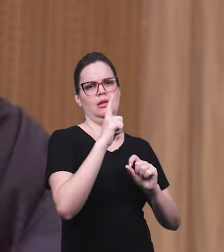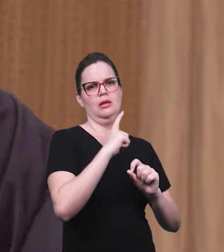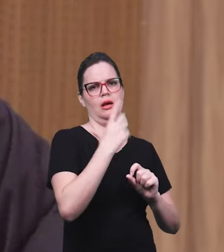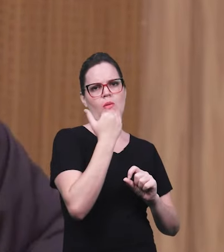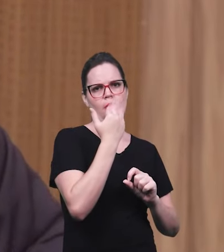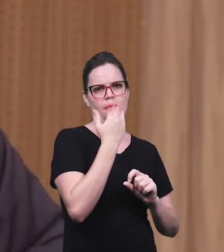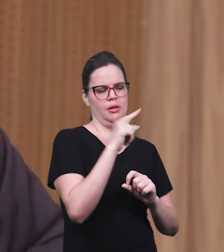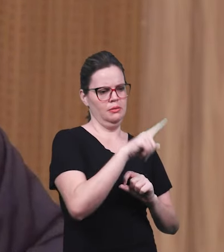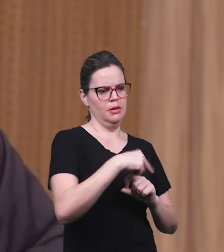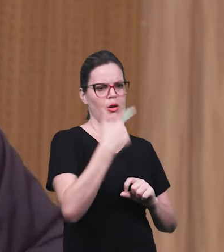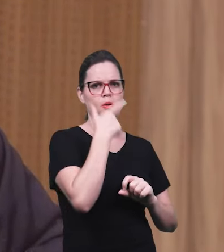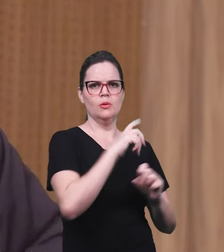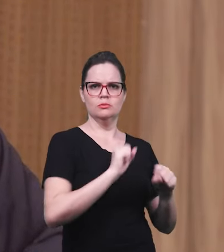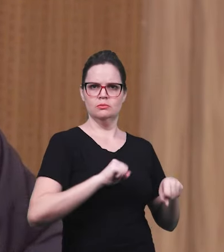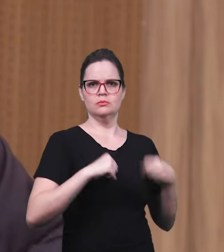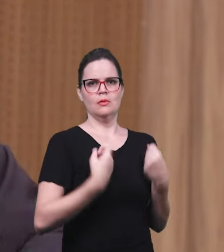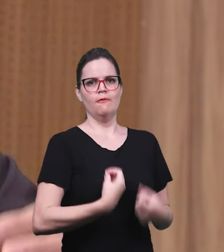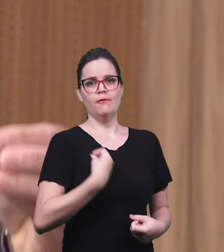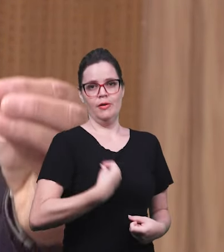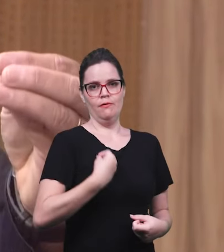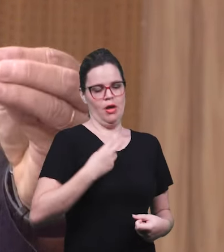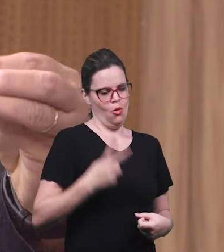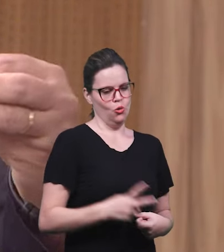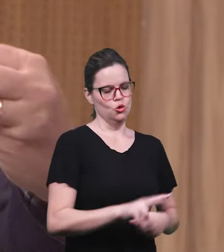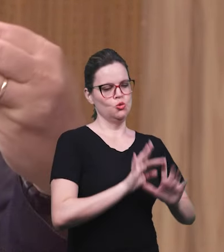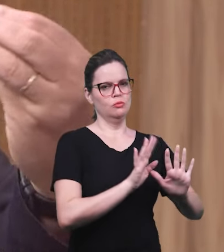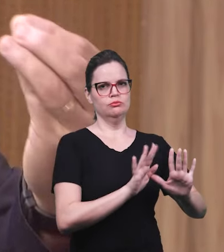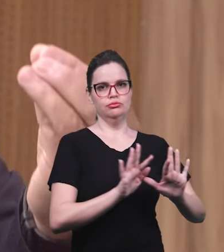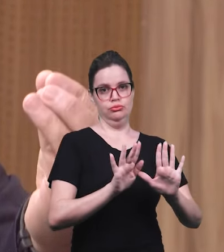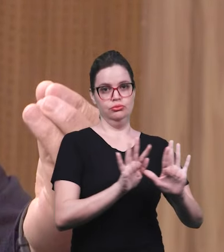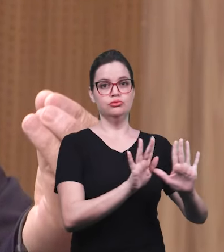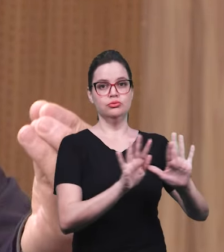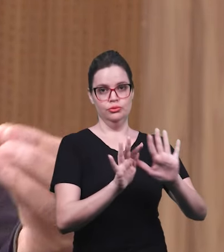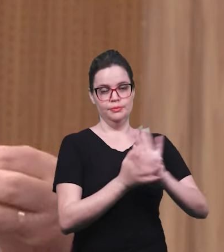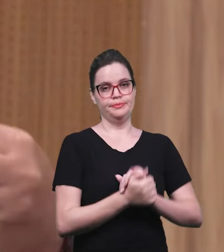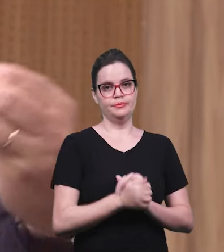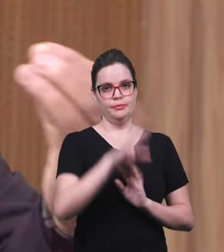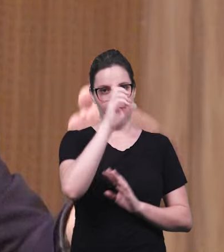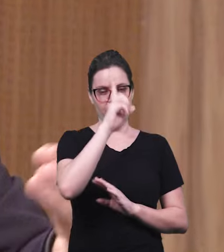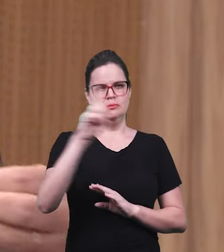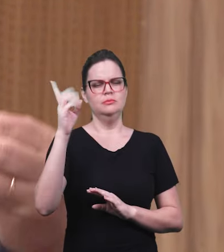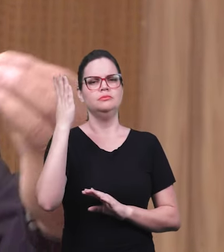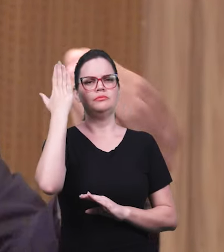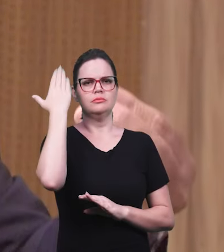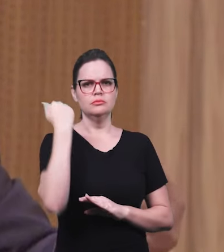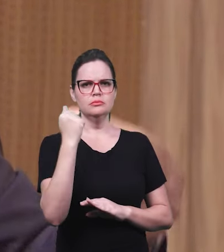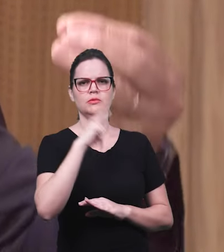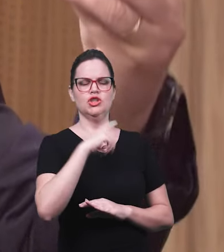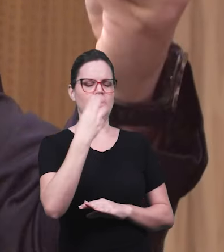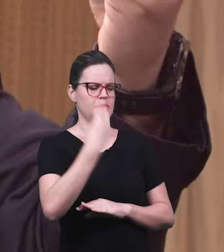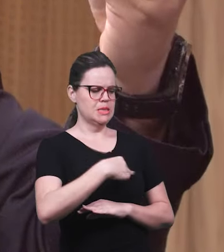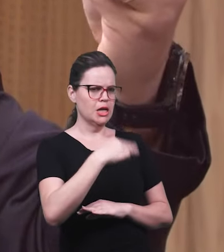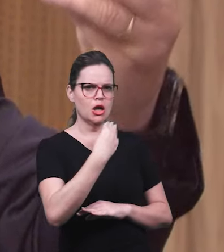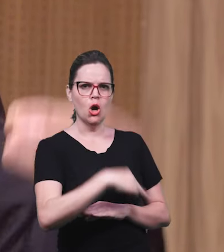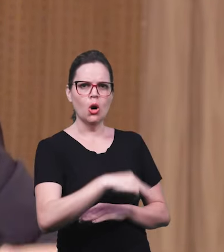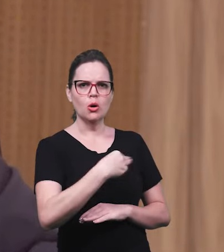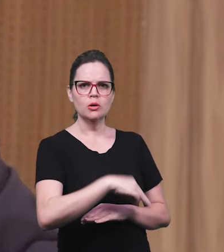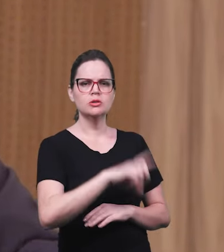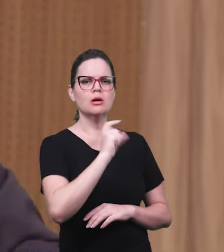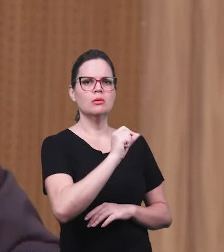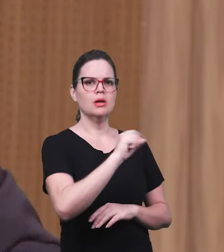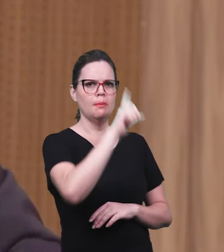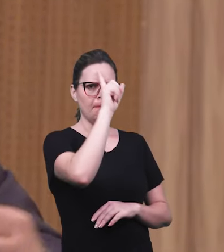a sobrevivência do corpo. Então Deus ali com a sua infinita sabedoria, misericórdia, ele age